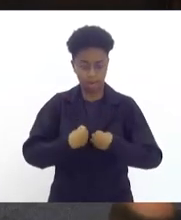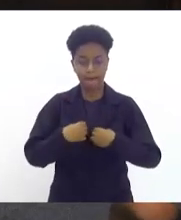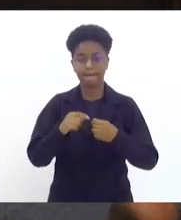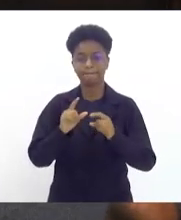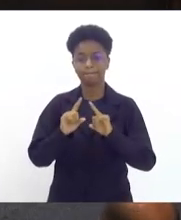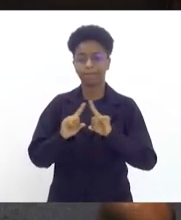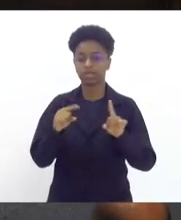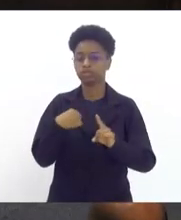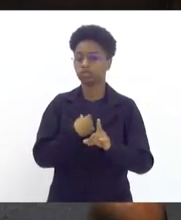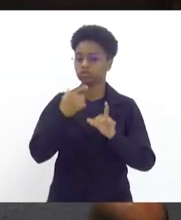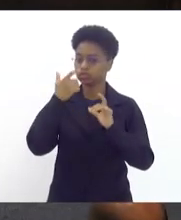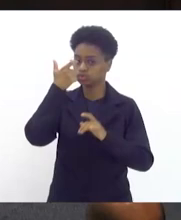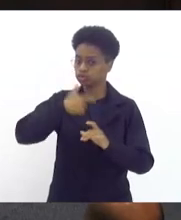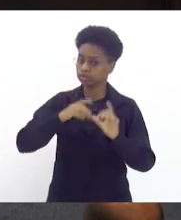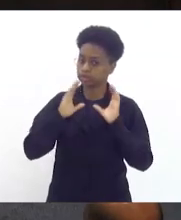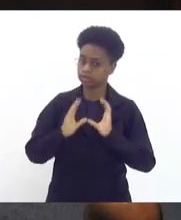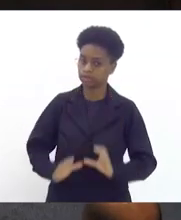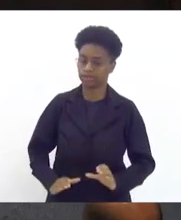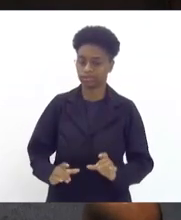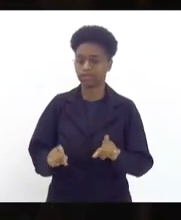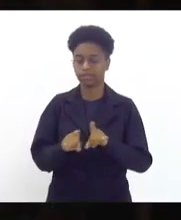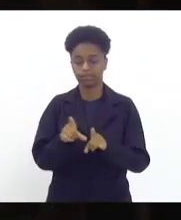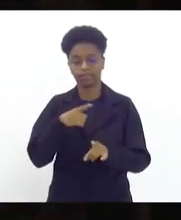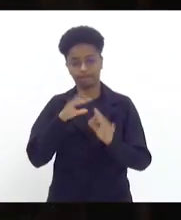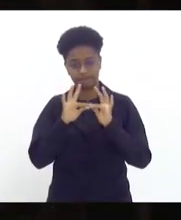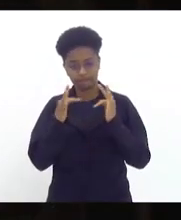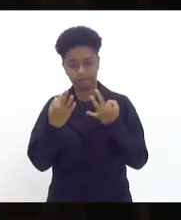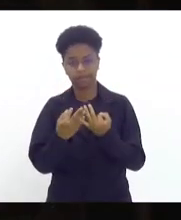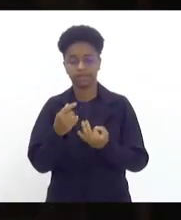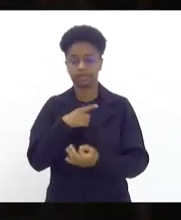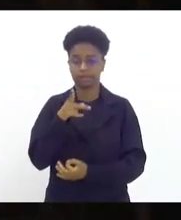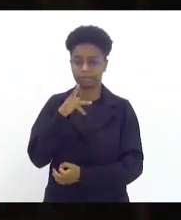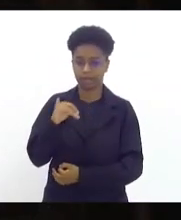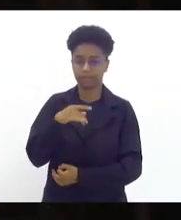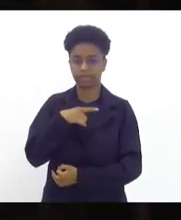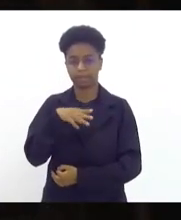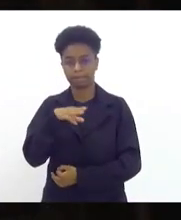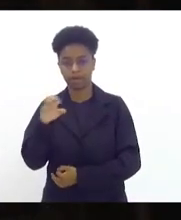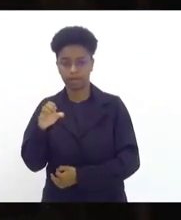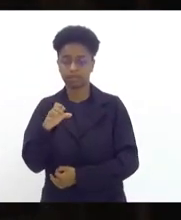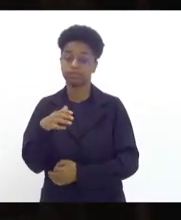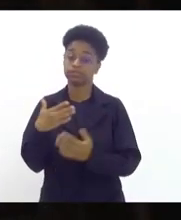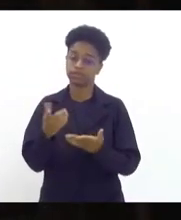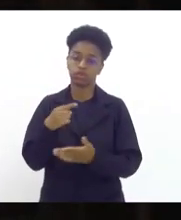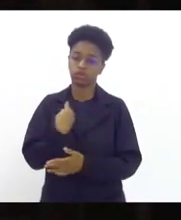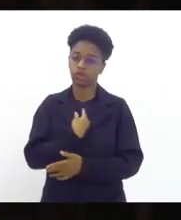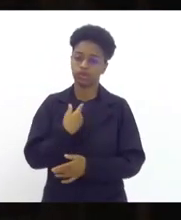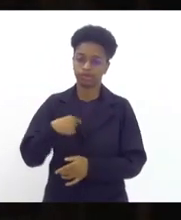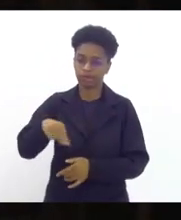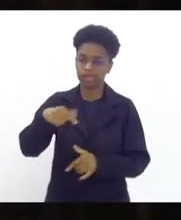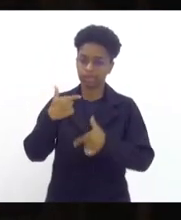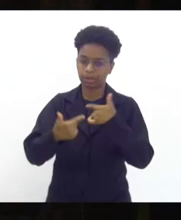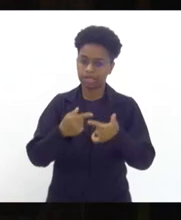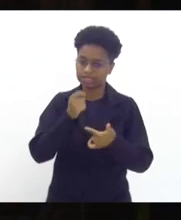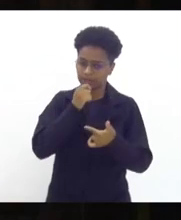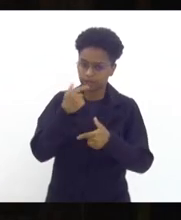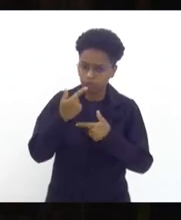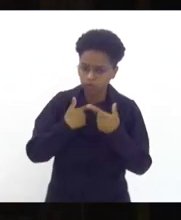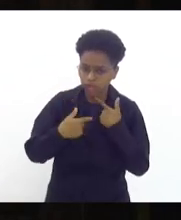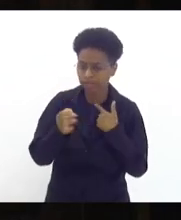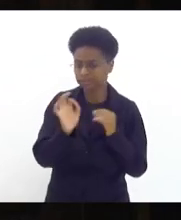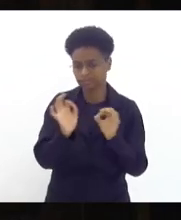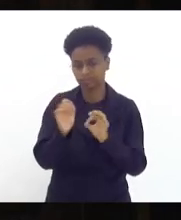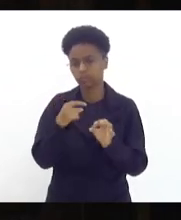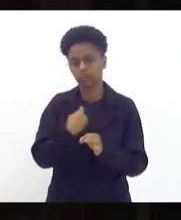então a gente não sai nesse sentido e outra coisa a gente também não sai sem vontade de trabalhar a gente sai com vontade de